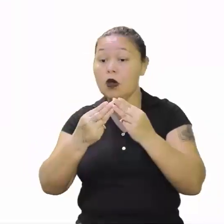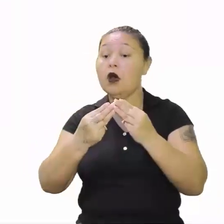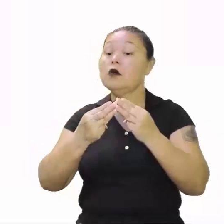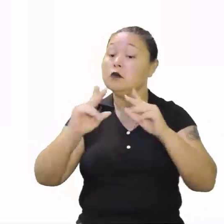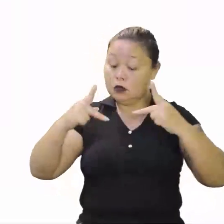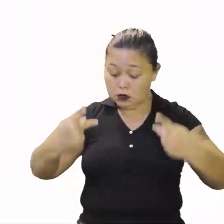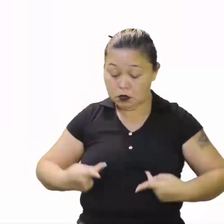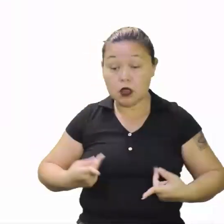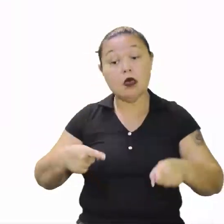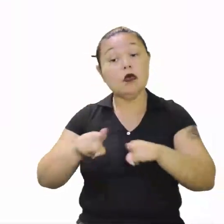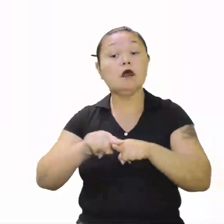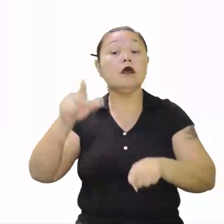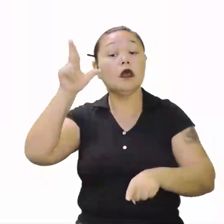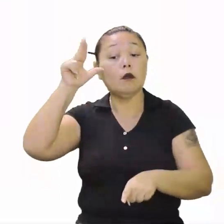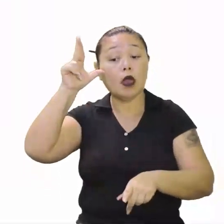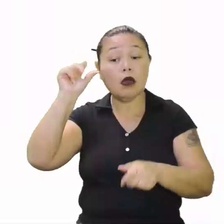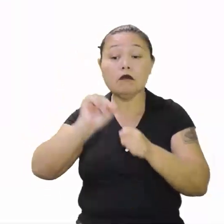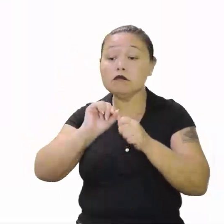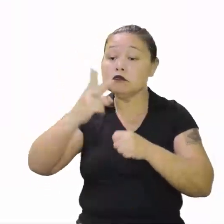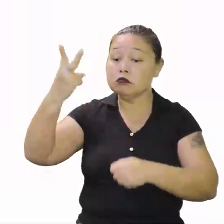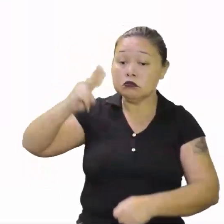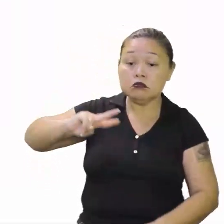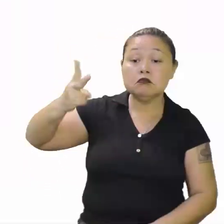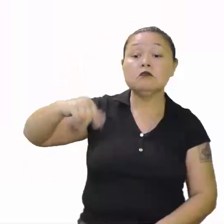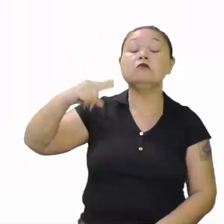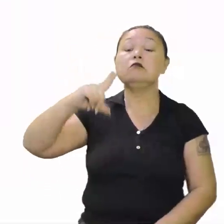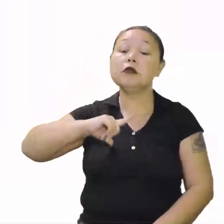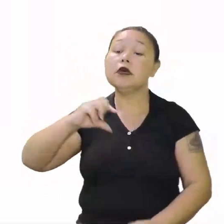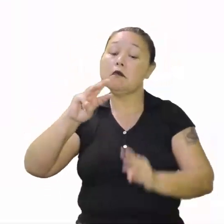cavalo, existe massa. Portanto, nós temos aí